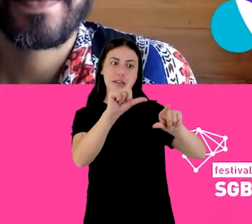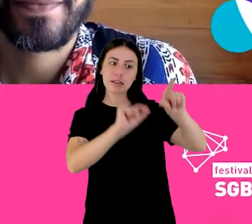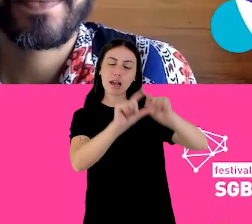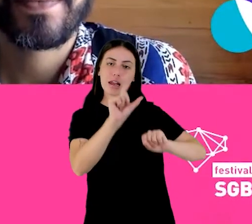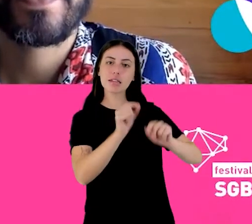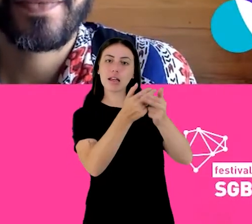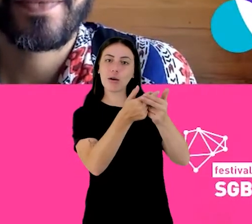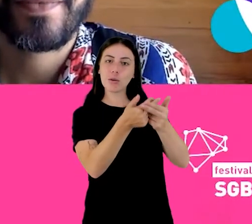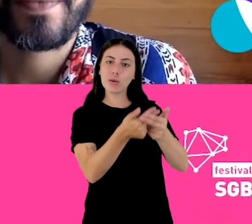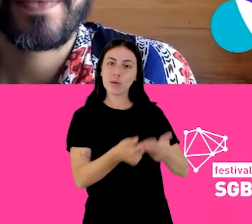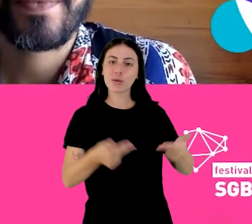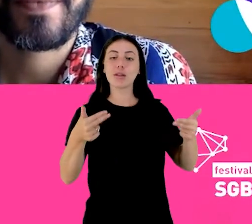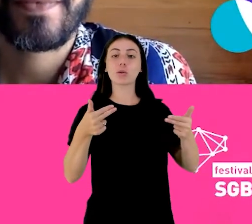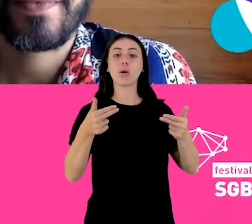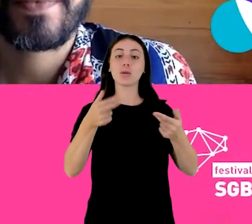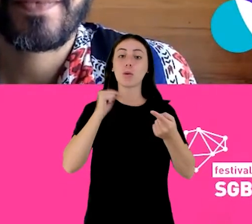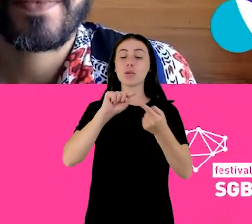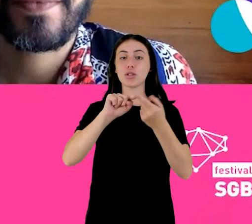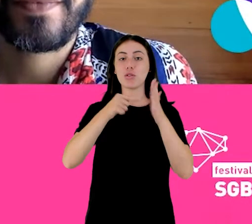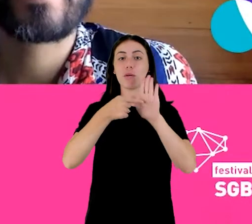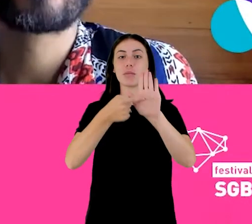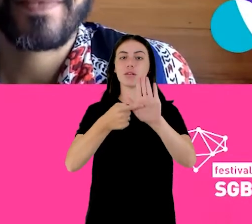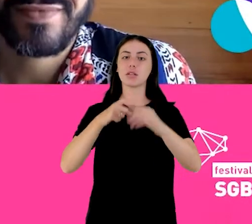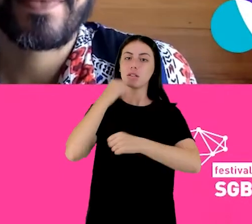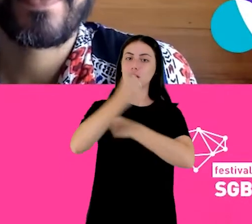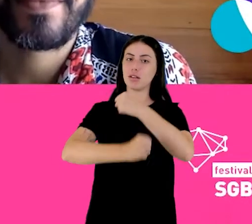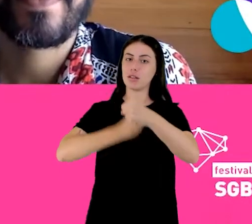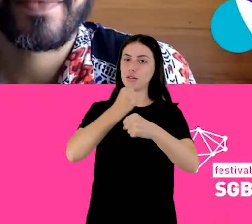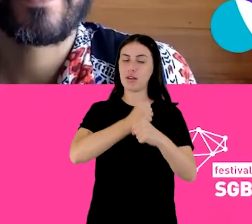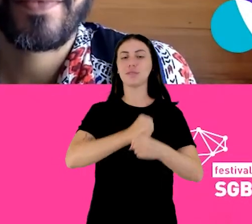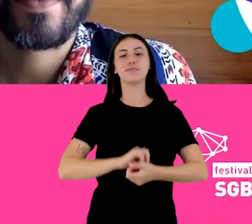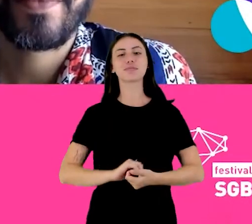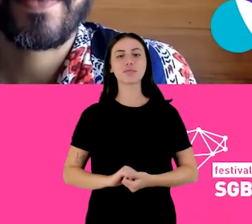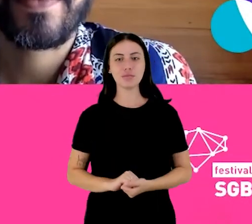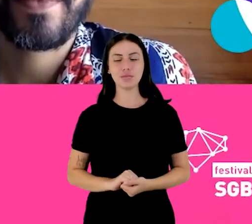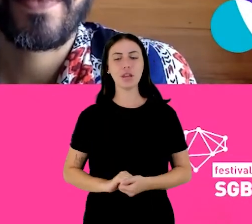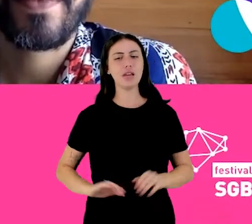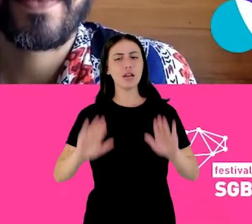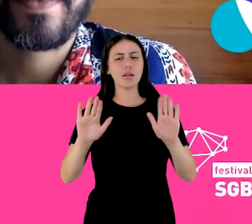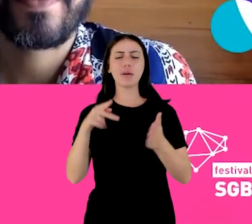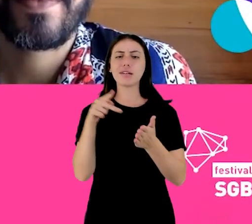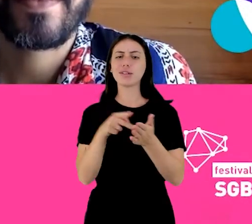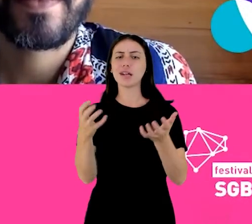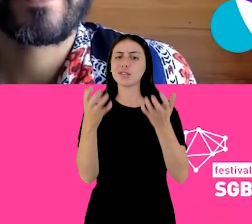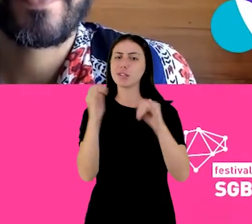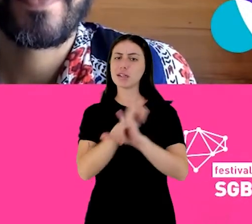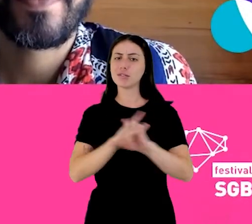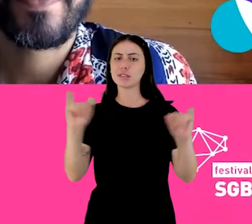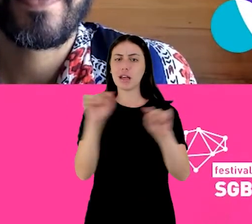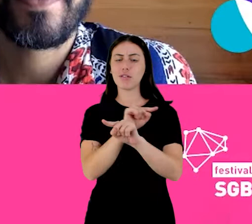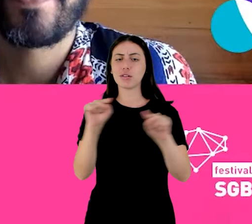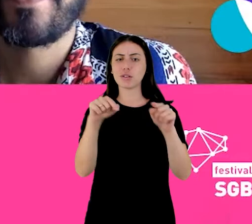está no processo de seleção, e o Good Pitch Brasil, a segunda edição vai acontecer o ano que vem,